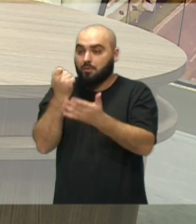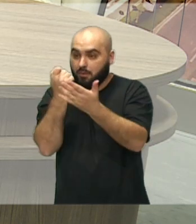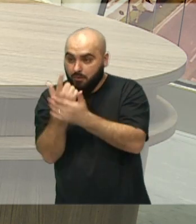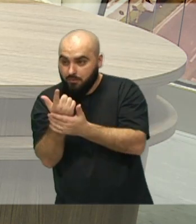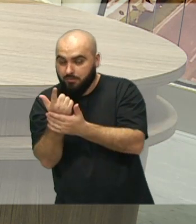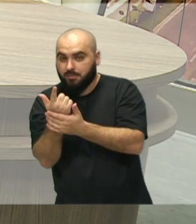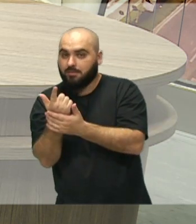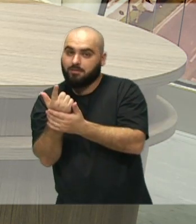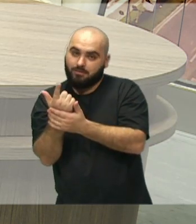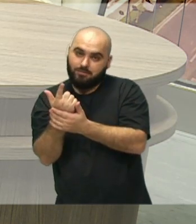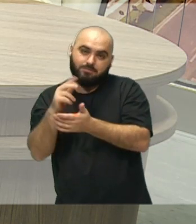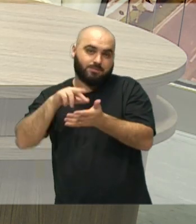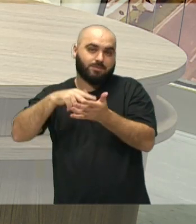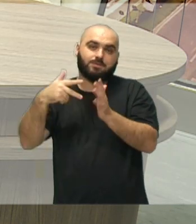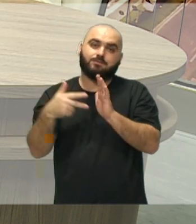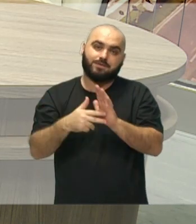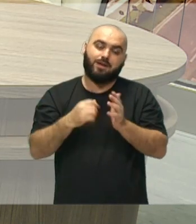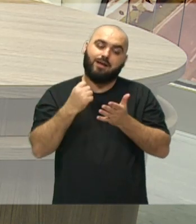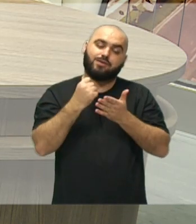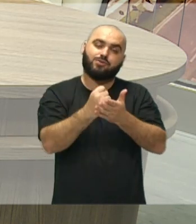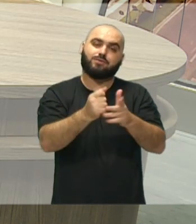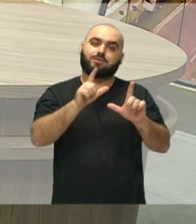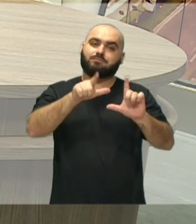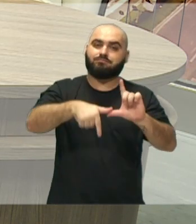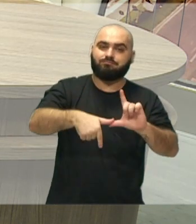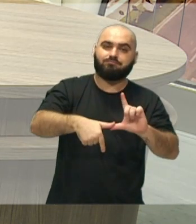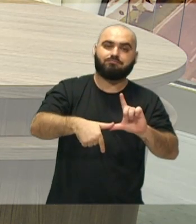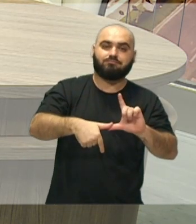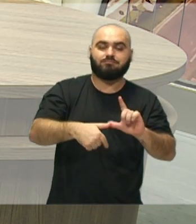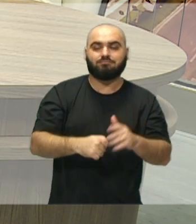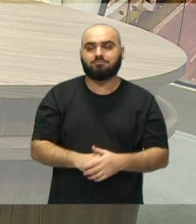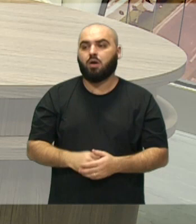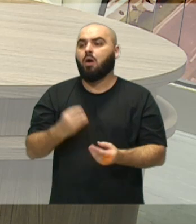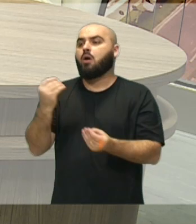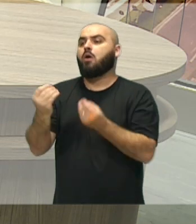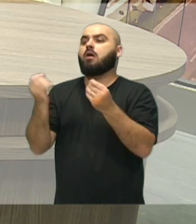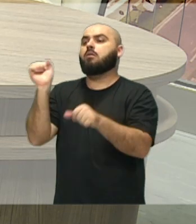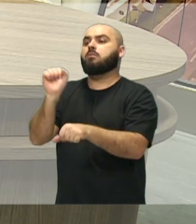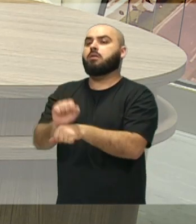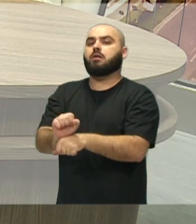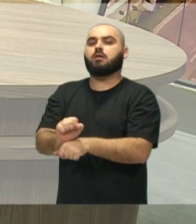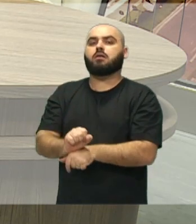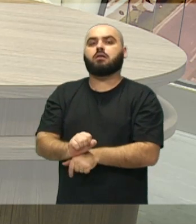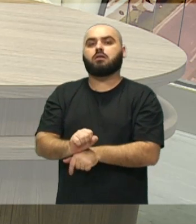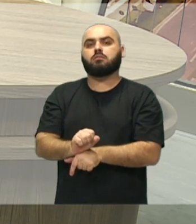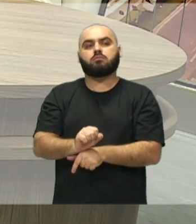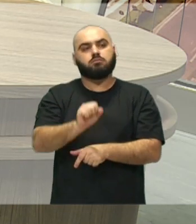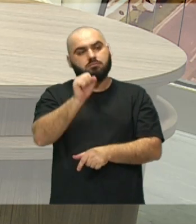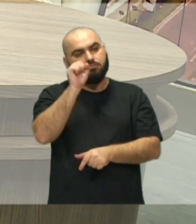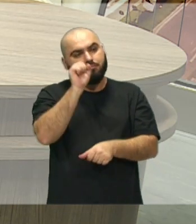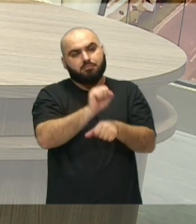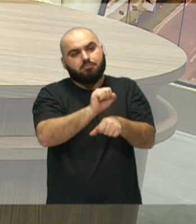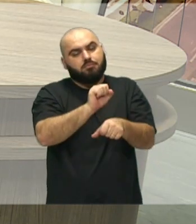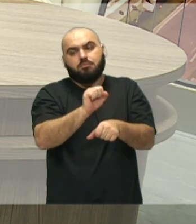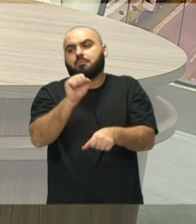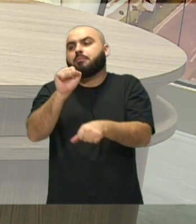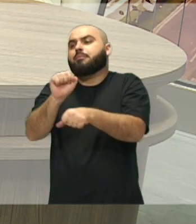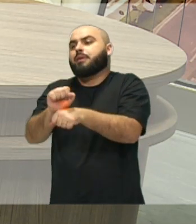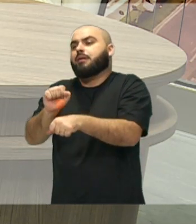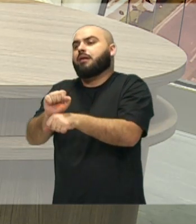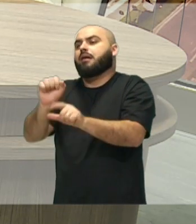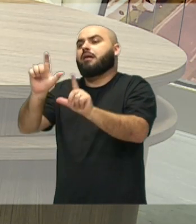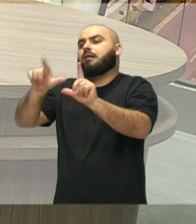acho que a única forma de parar com o tráfico de animais é justamente cancelar a demanda, né? Se as pessoas não comprassem,